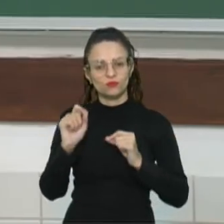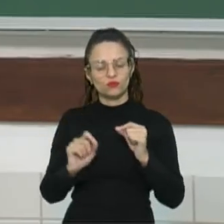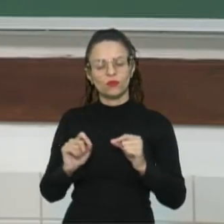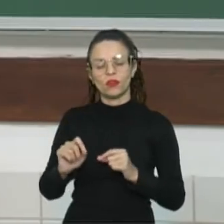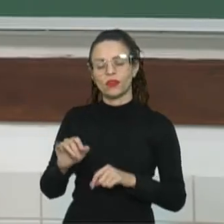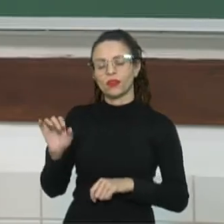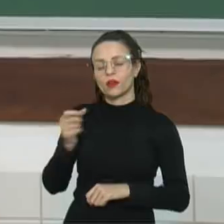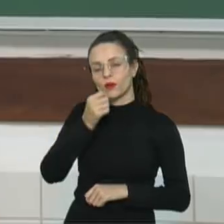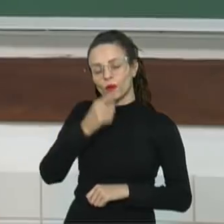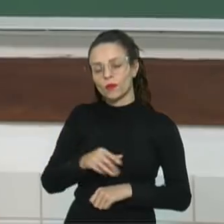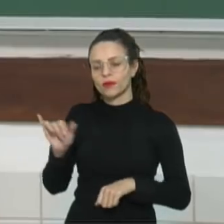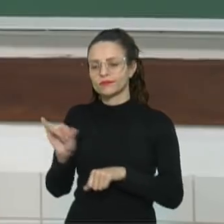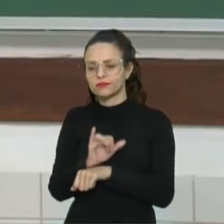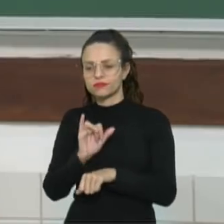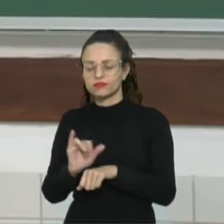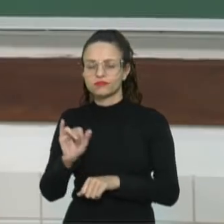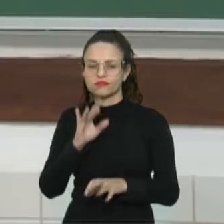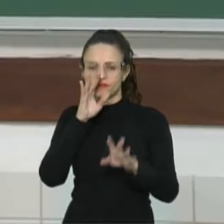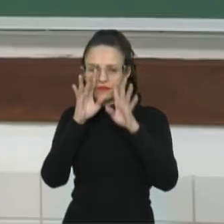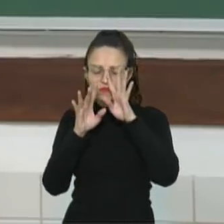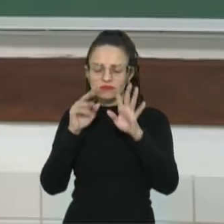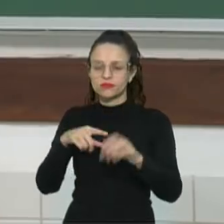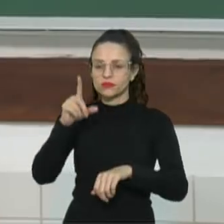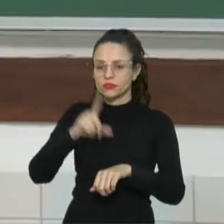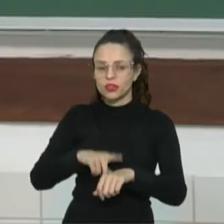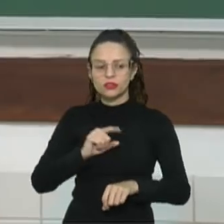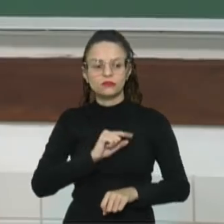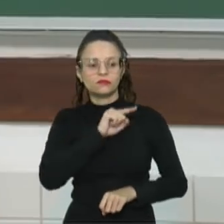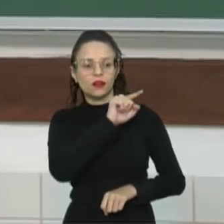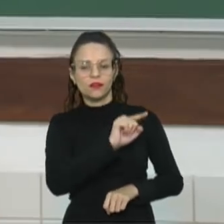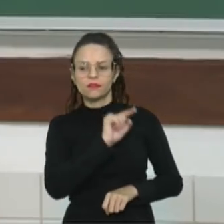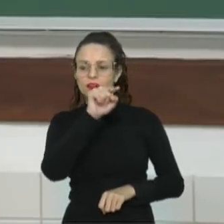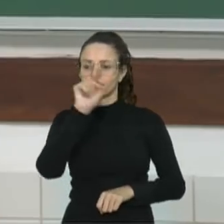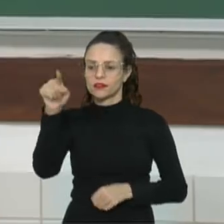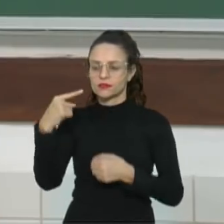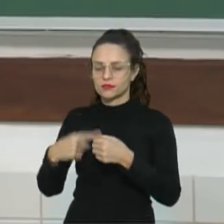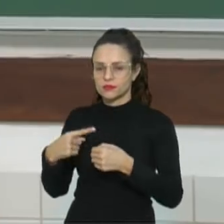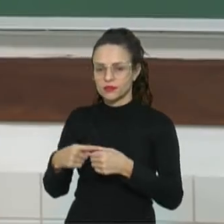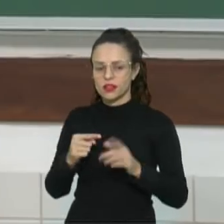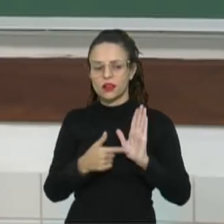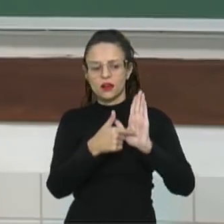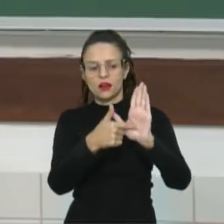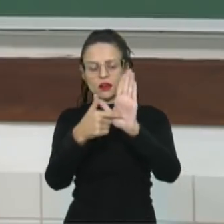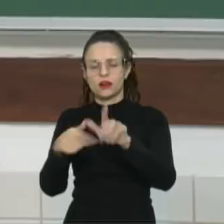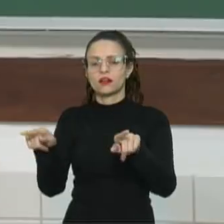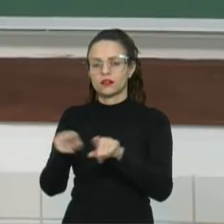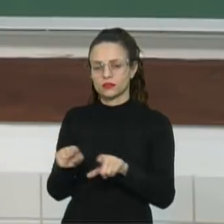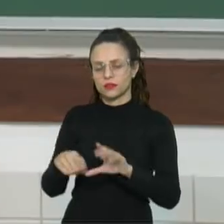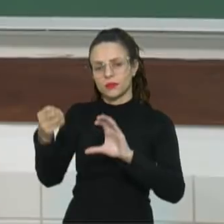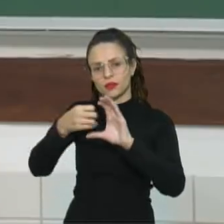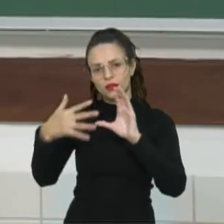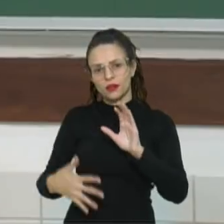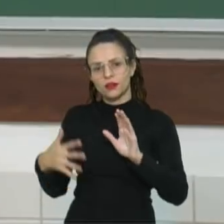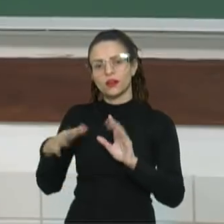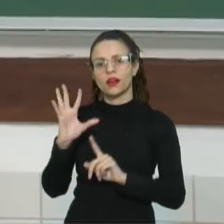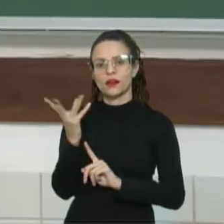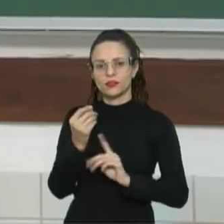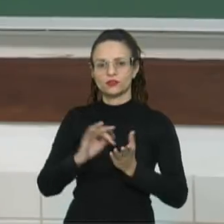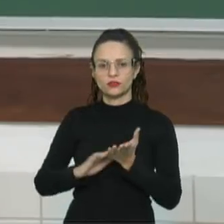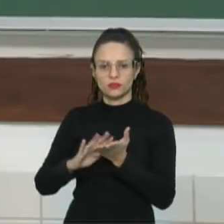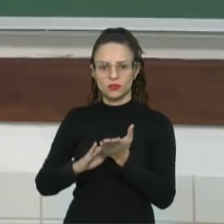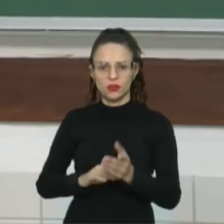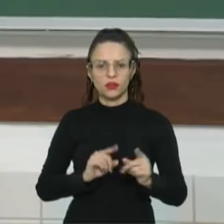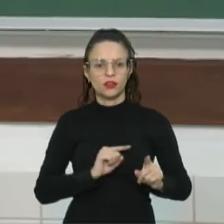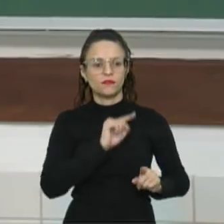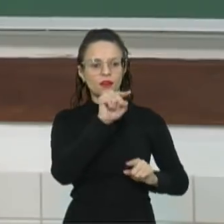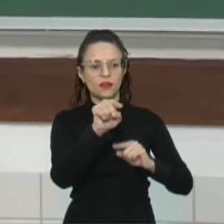improvisada, que viajava de cidade em cidade se apresentando, e também a arte cigana, que também tem essa característica, né, de viajar de uma